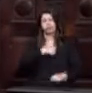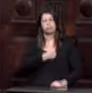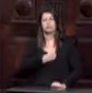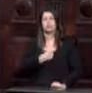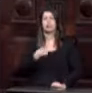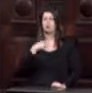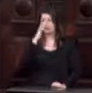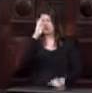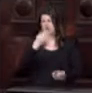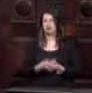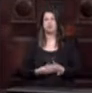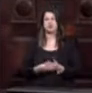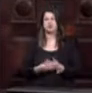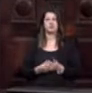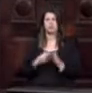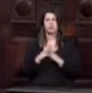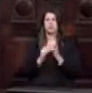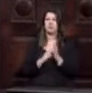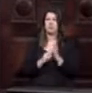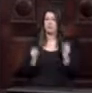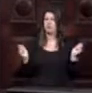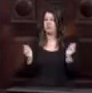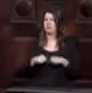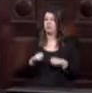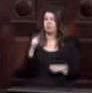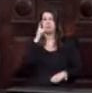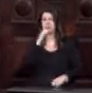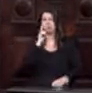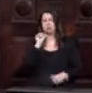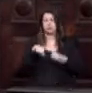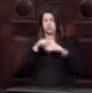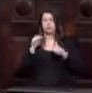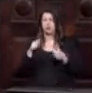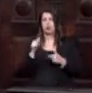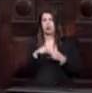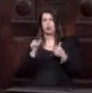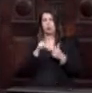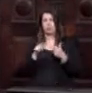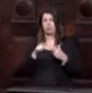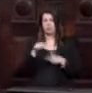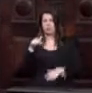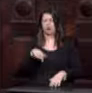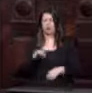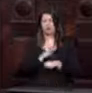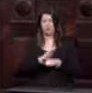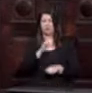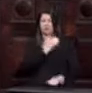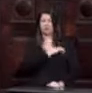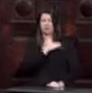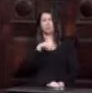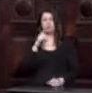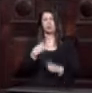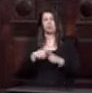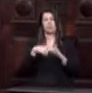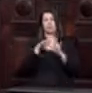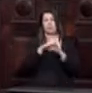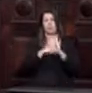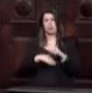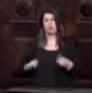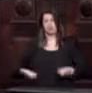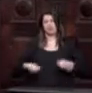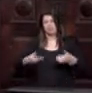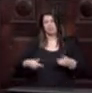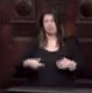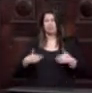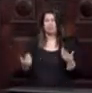seja capaz de resolver os problemas do Estado do Rio de Janeiro, que são problemas de receita. Portanto, arrochar servidor,